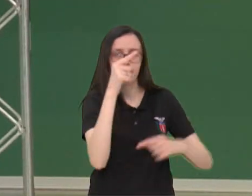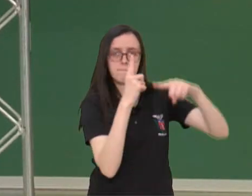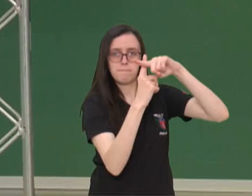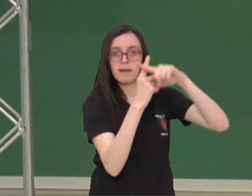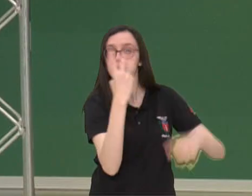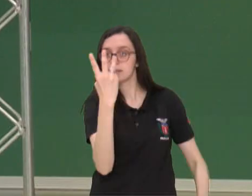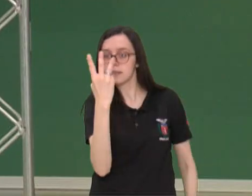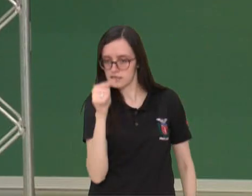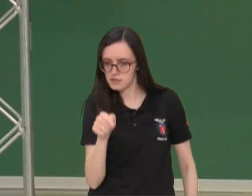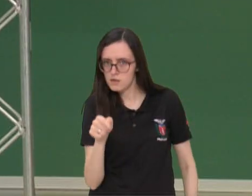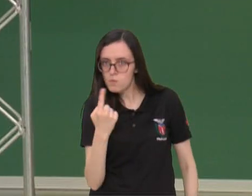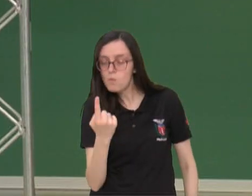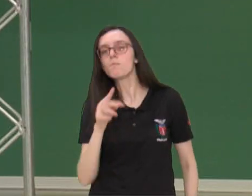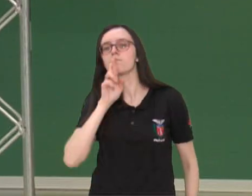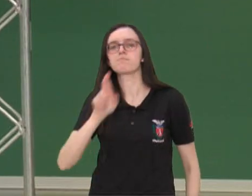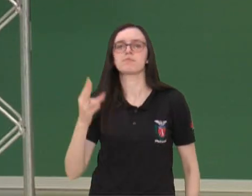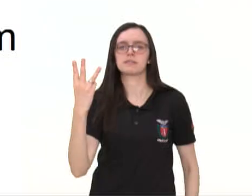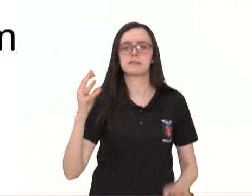é 3.